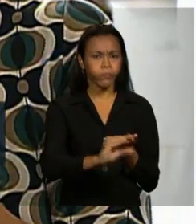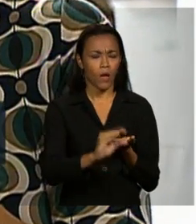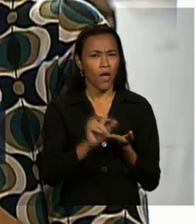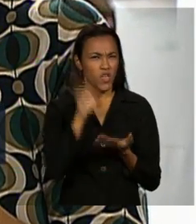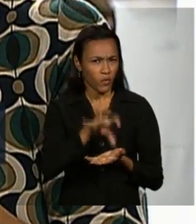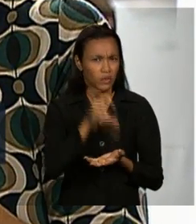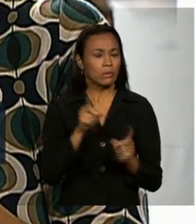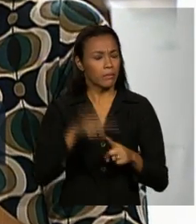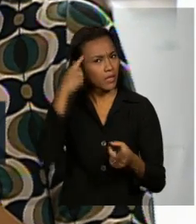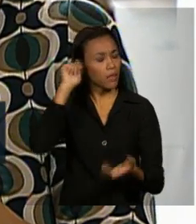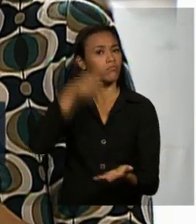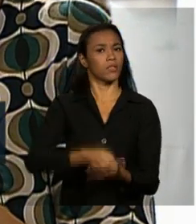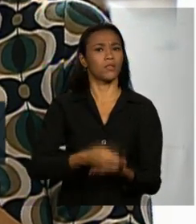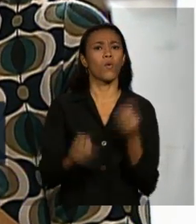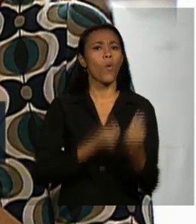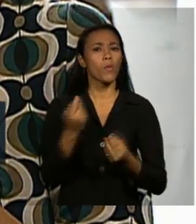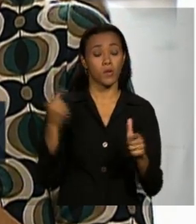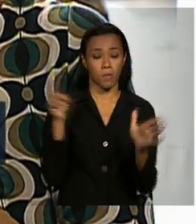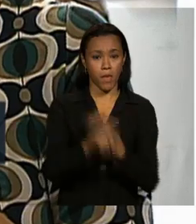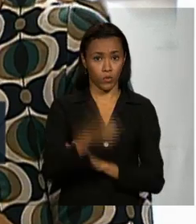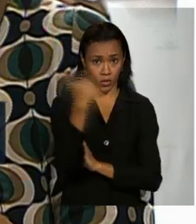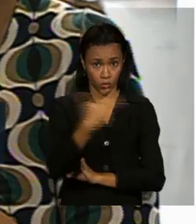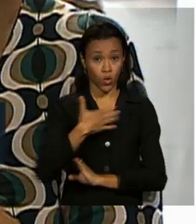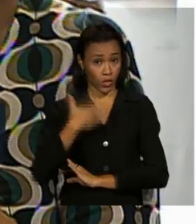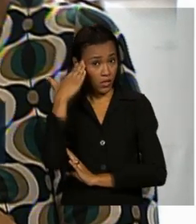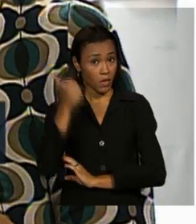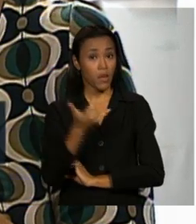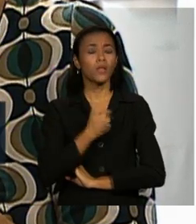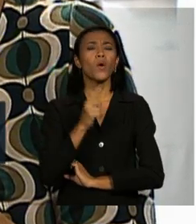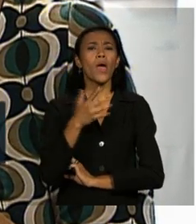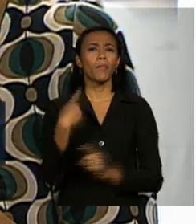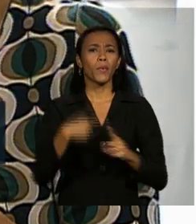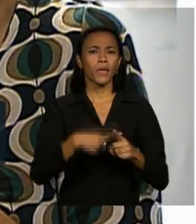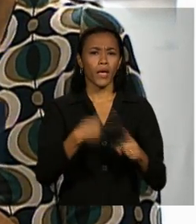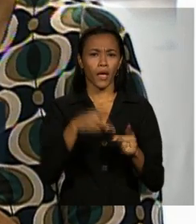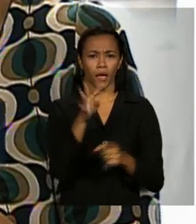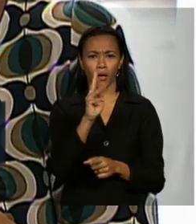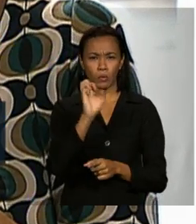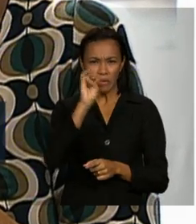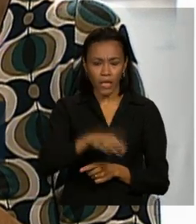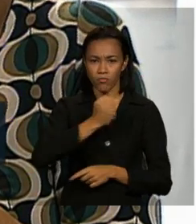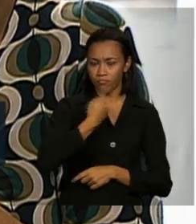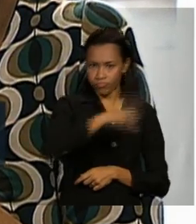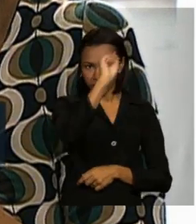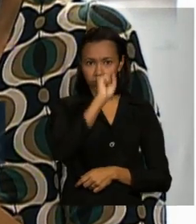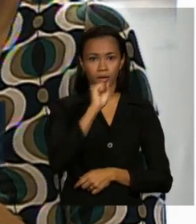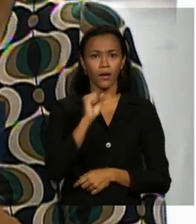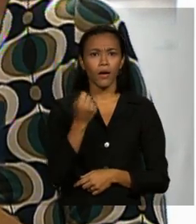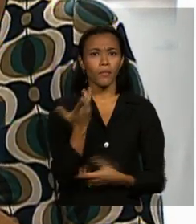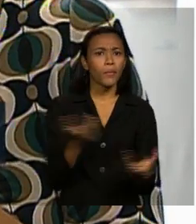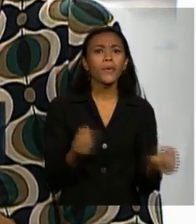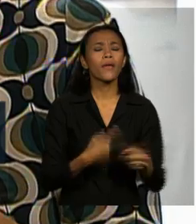influenciou nessa decisão e uma segunda pergunta que eu gostaria de saber é porque o TR bala não não constou do do pacote hoje